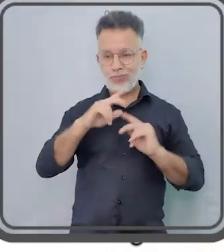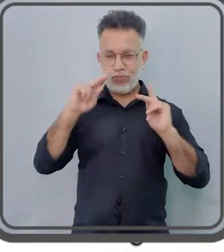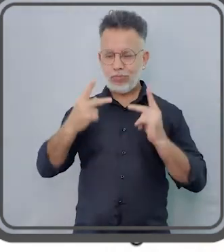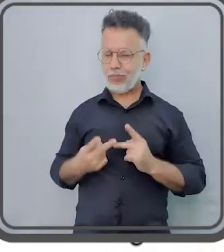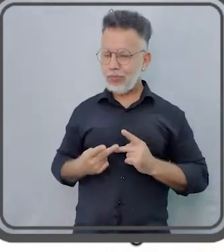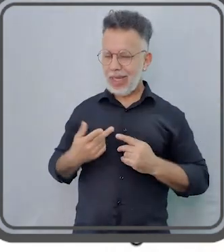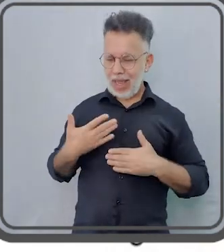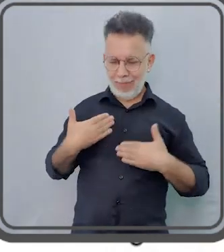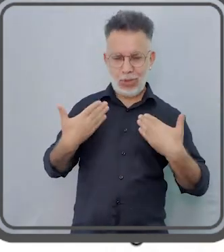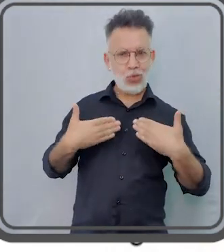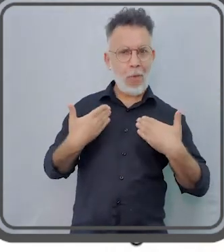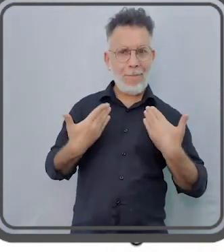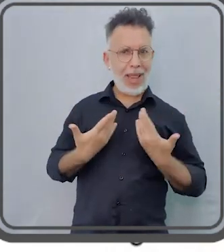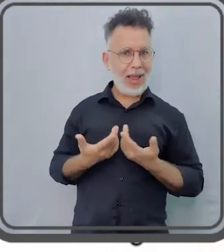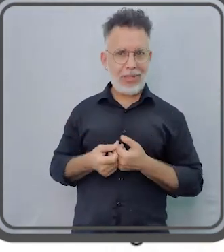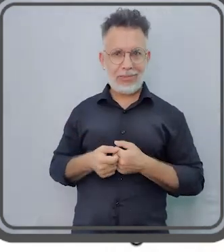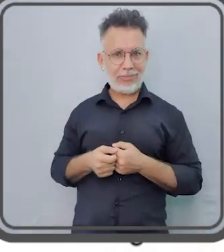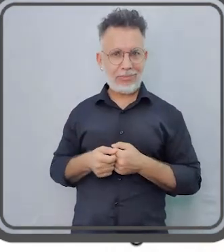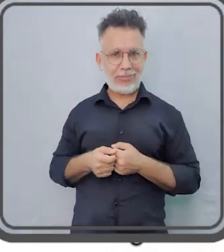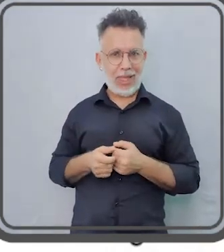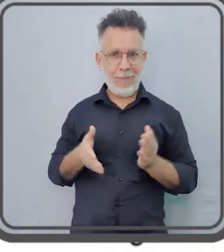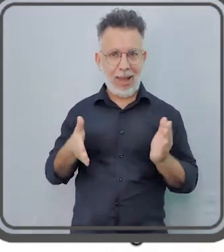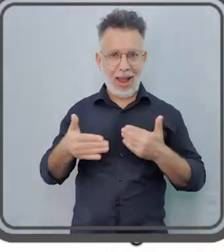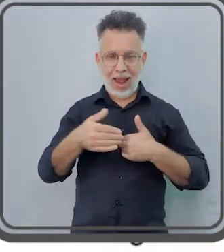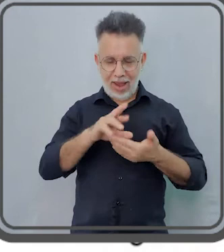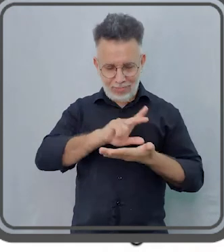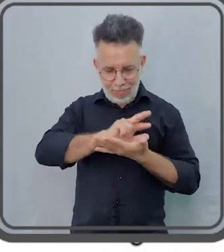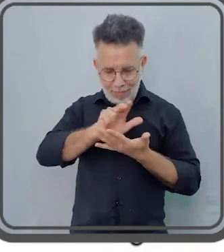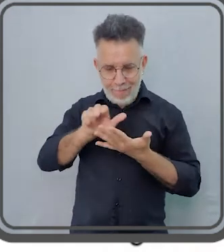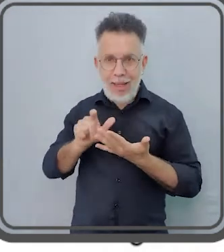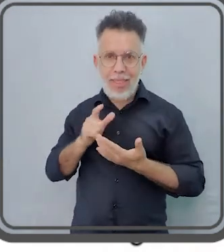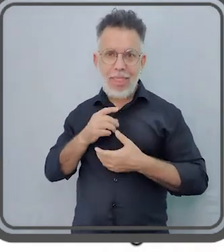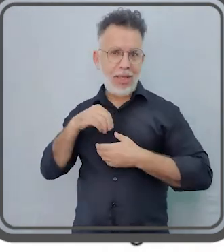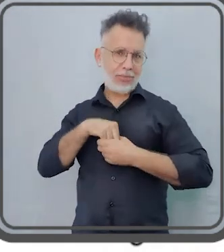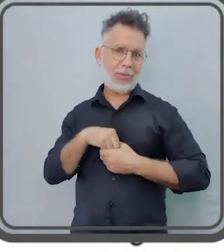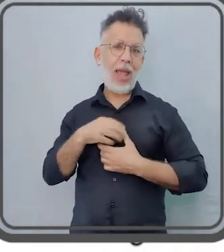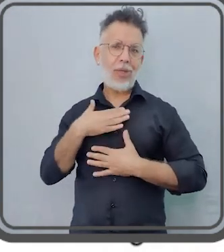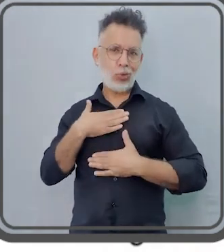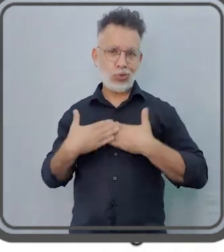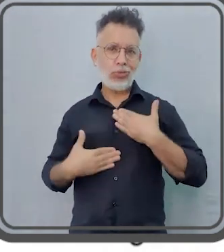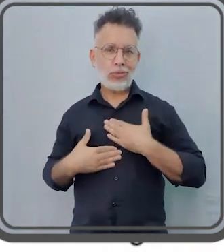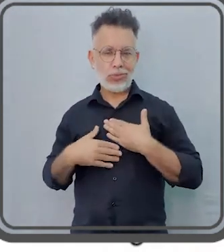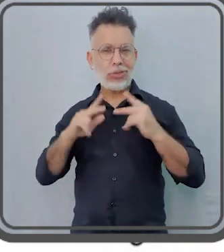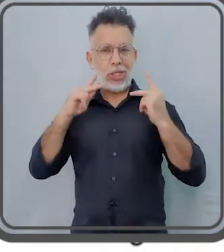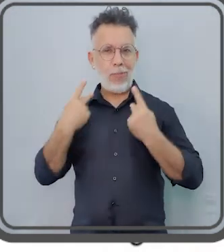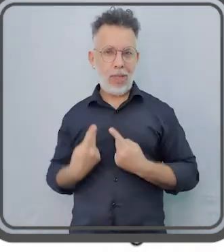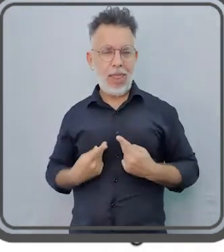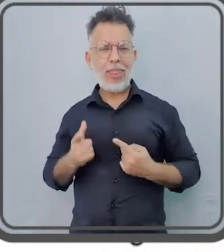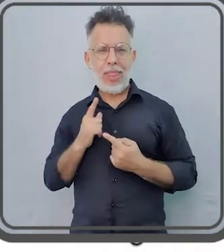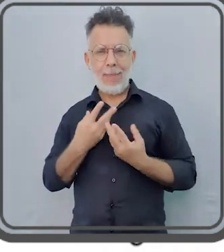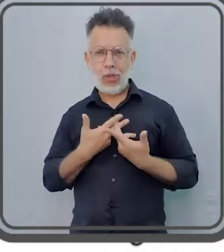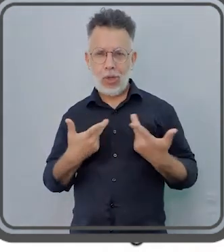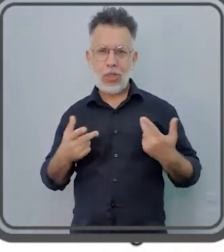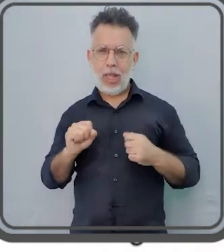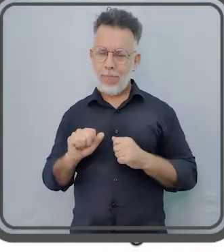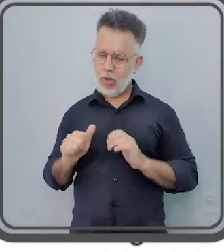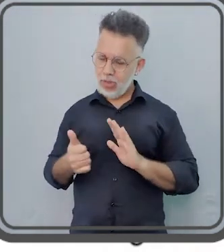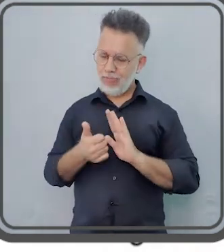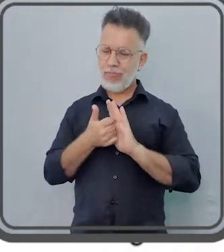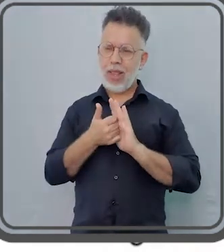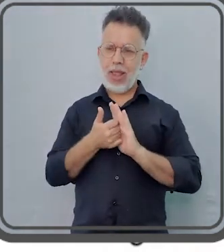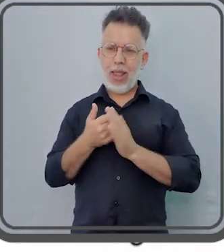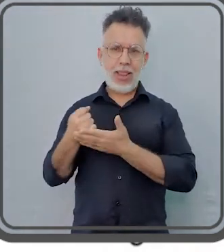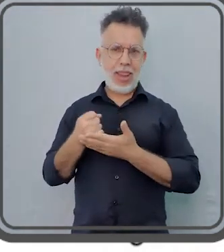de situações aí, então acho que tem muito elemento, tem muita coisa que a gente pode validar, enfim, e trazer inovações